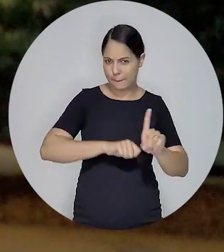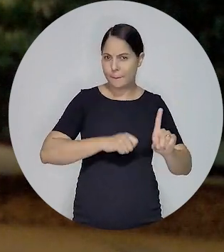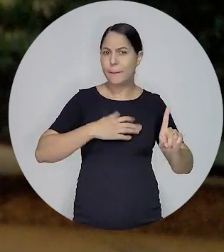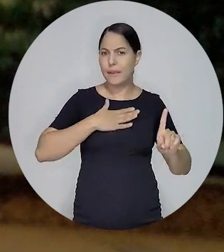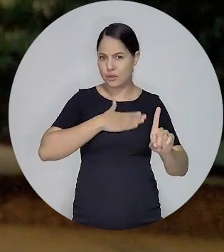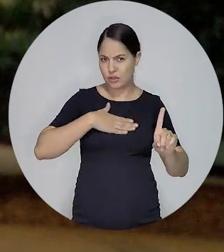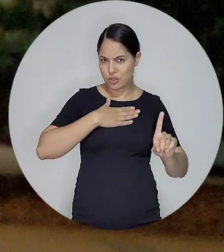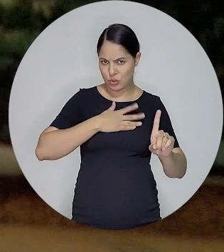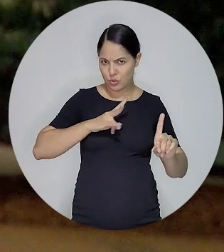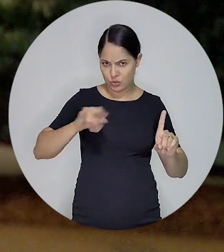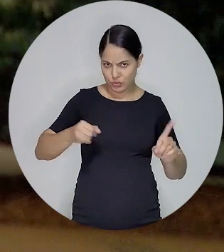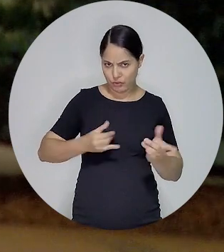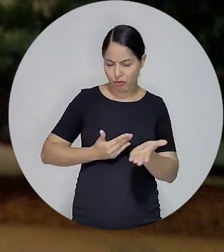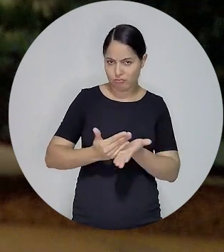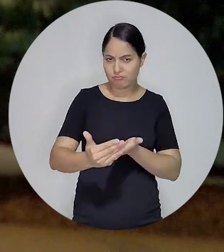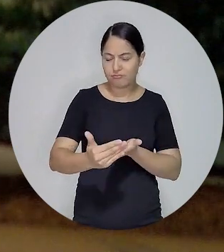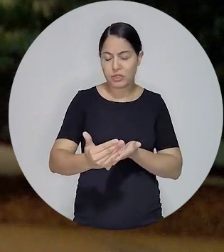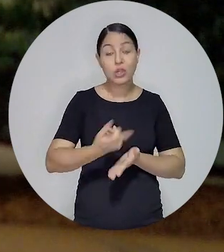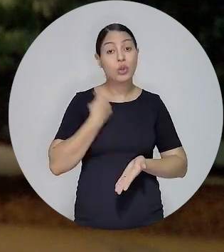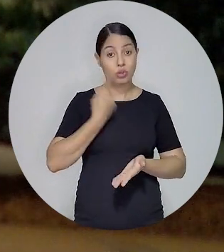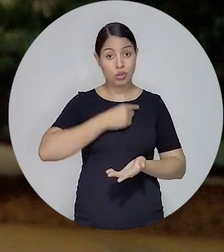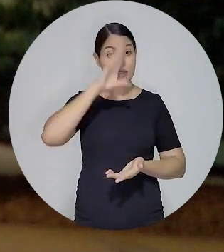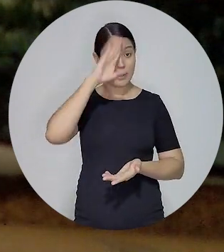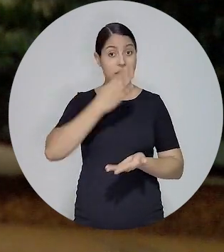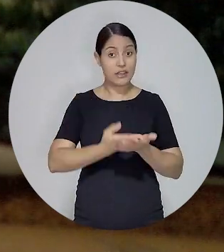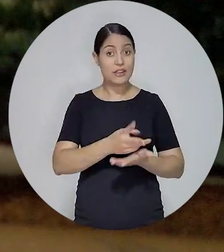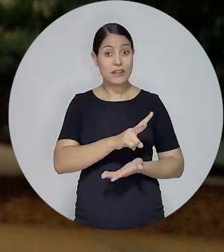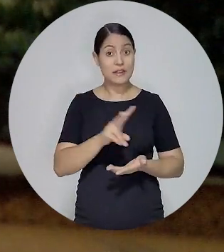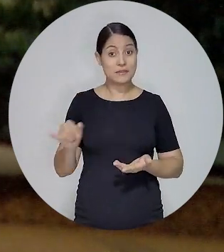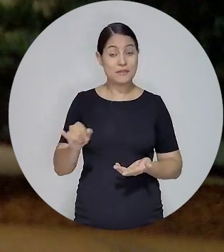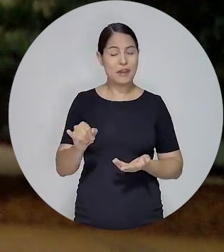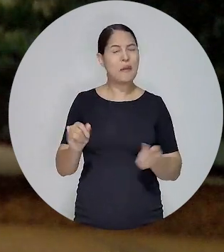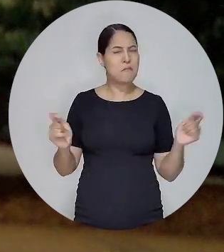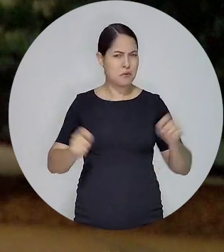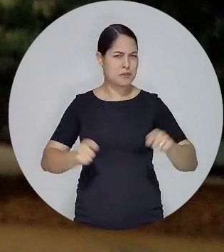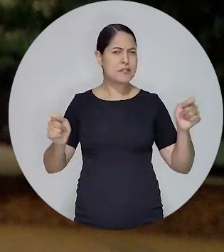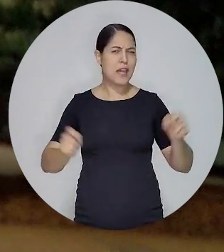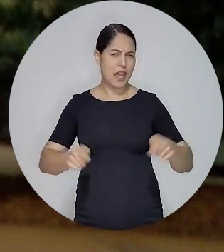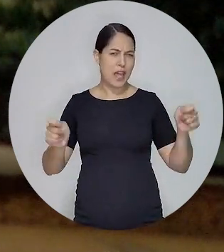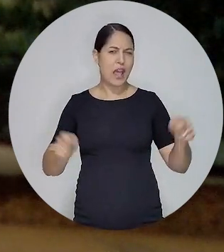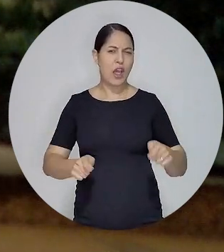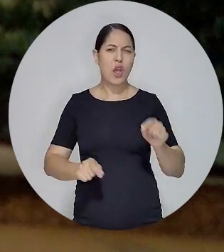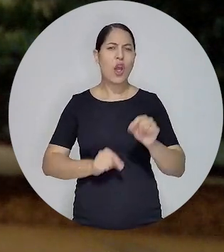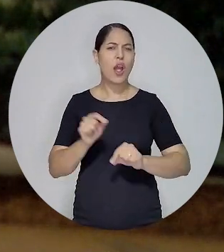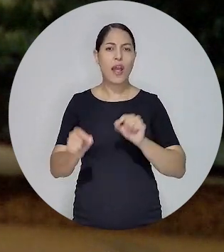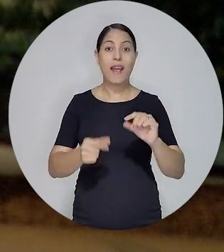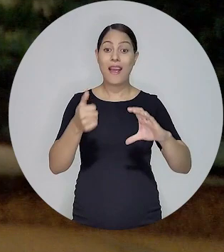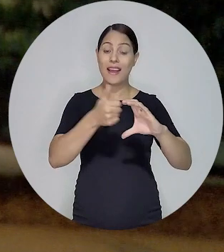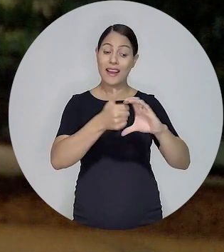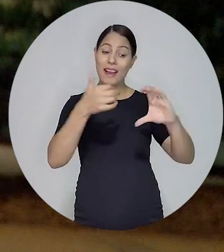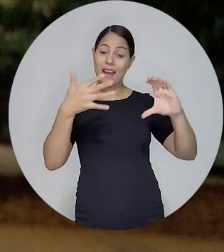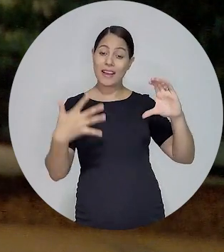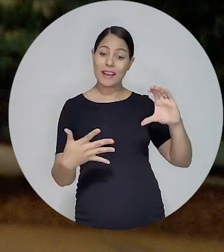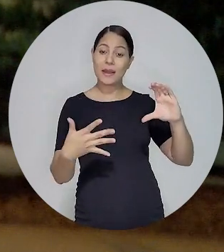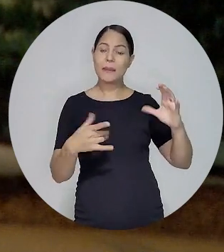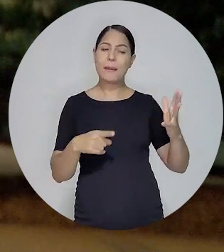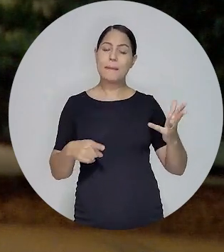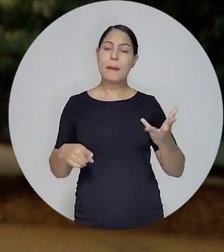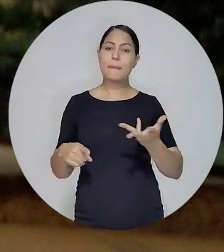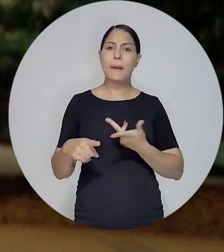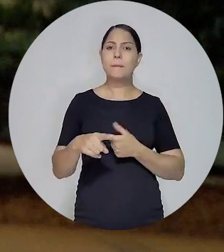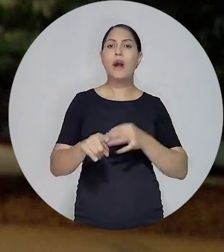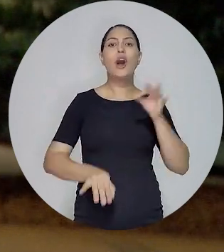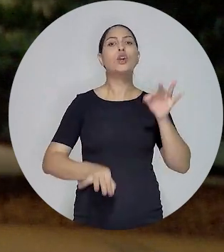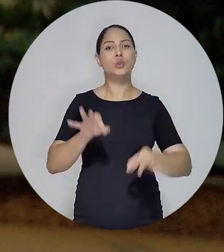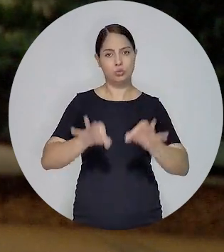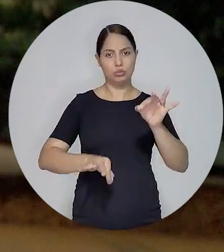do início do mês de agosto, o que nos leva aí realmente a acreditar em uma possibilidade de que esses critérios sejam